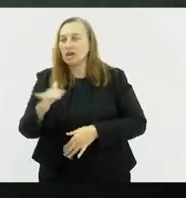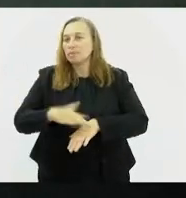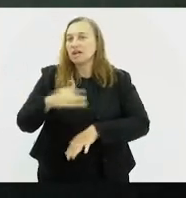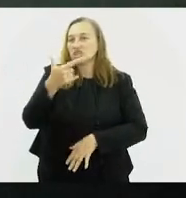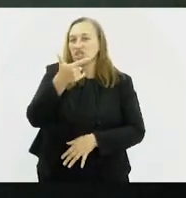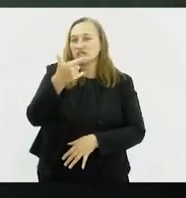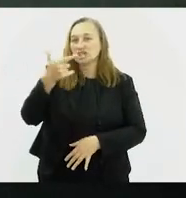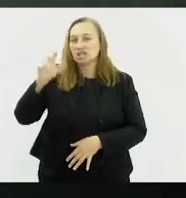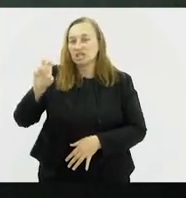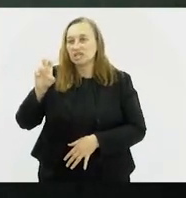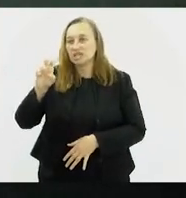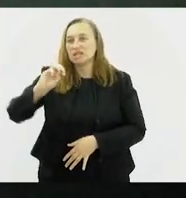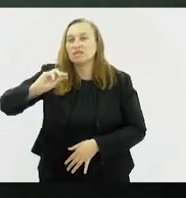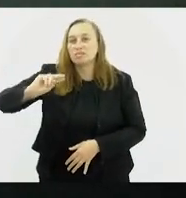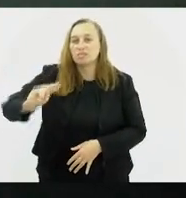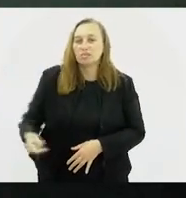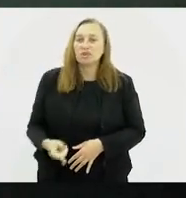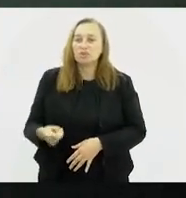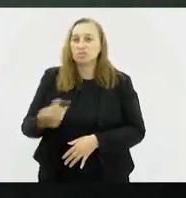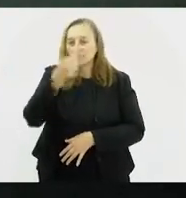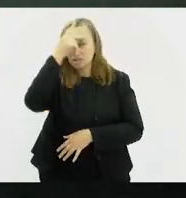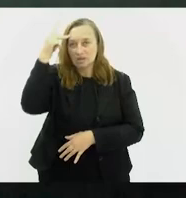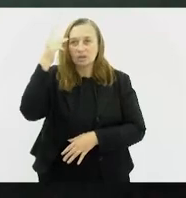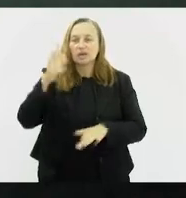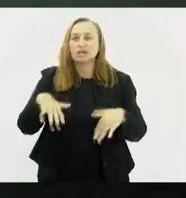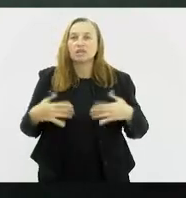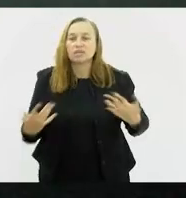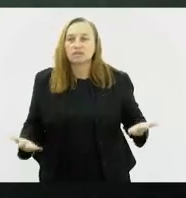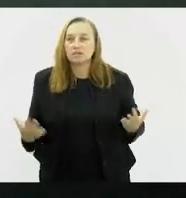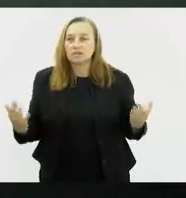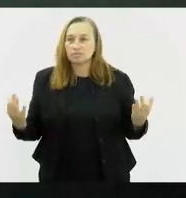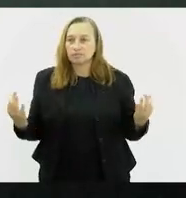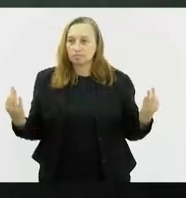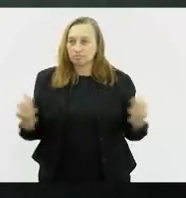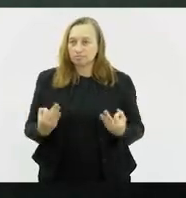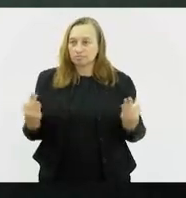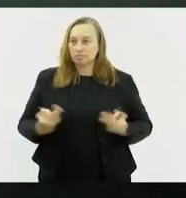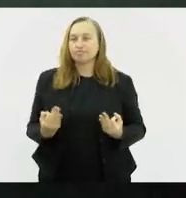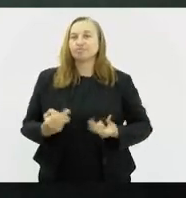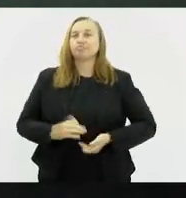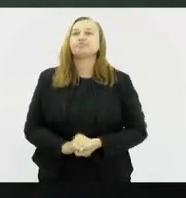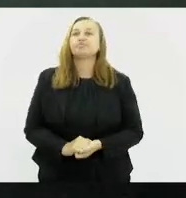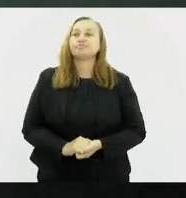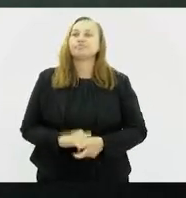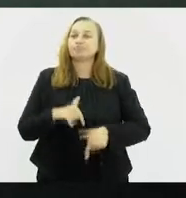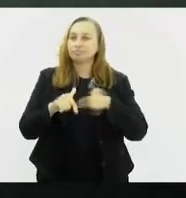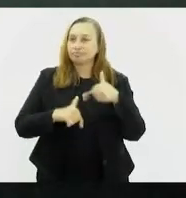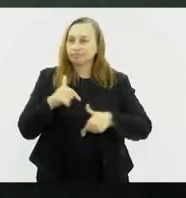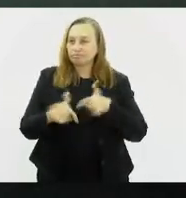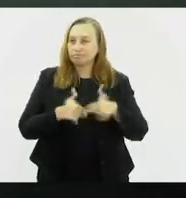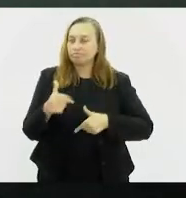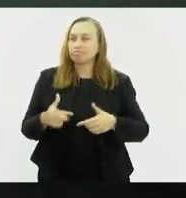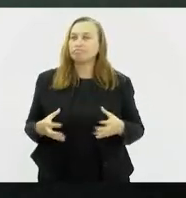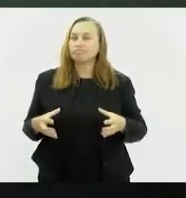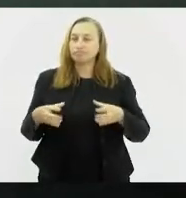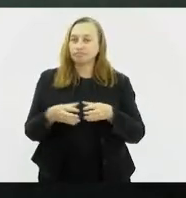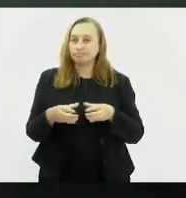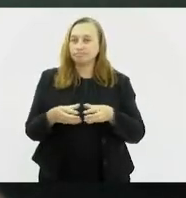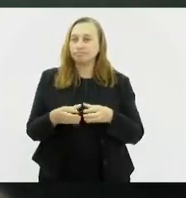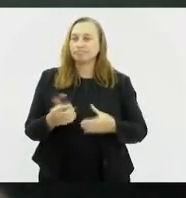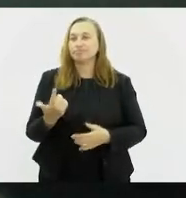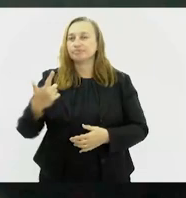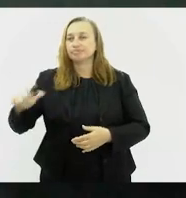mil pessoas participando. Então, fantástico esse trabalho, esse grupo que faz.